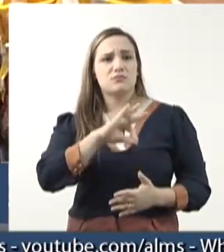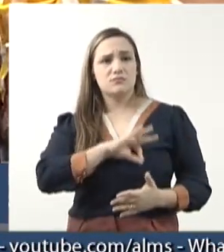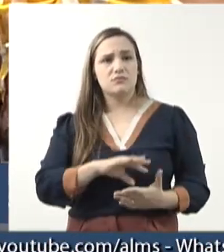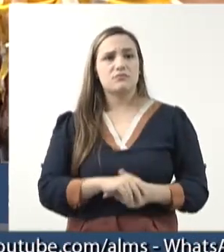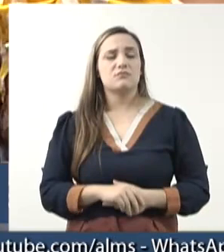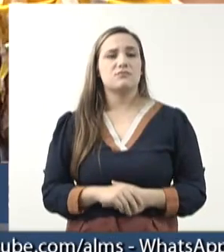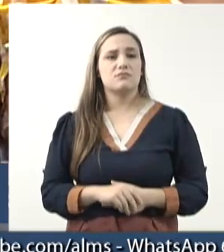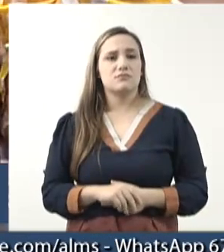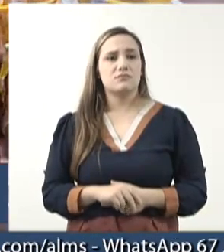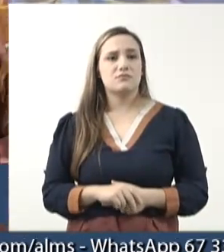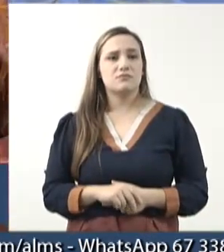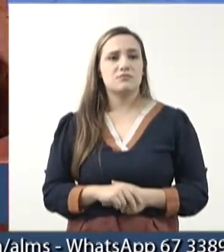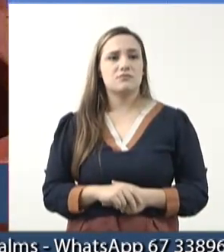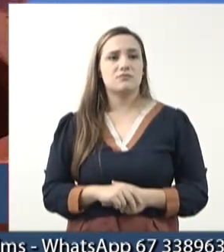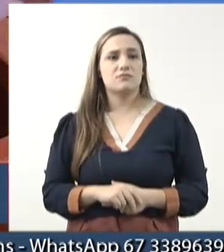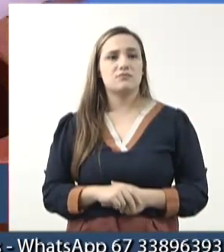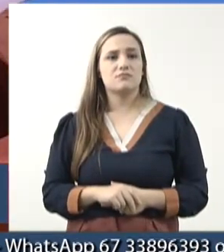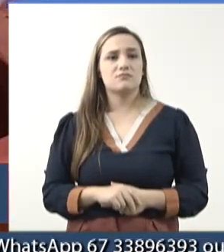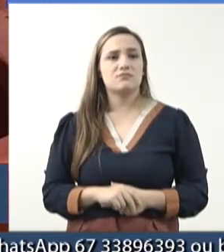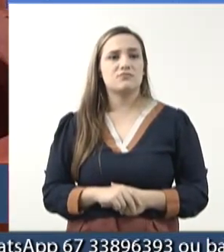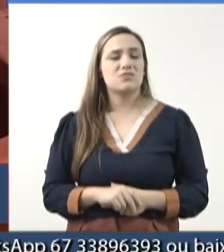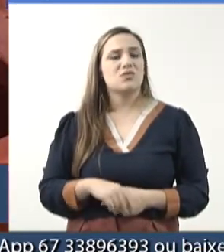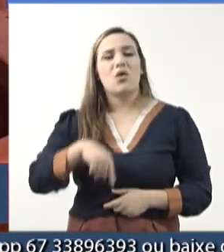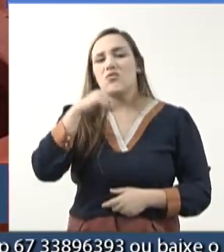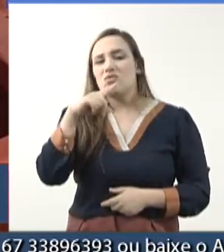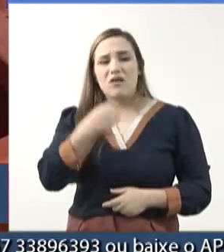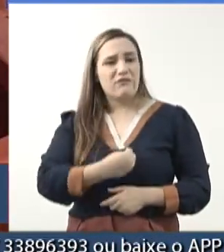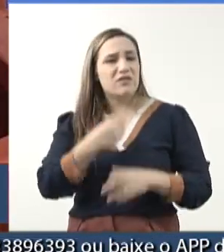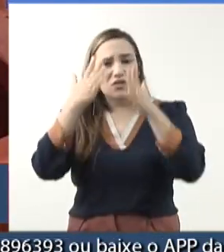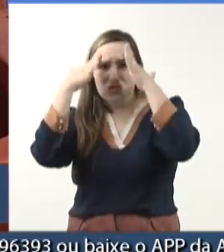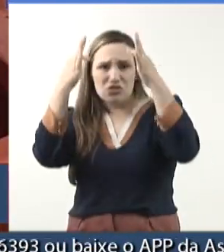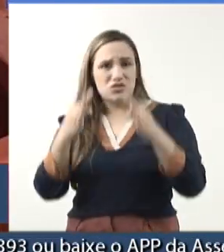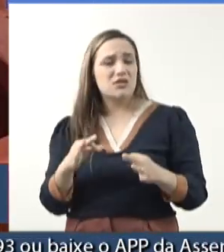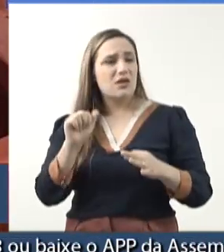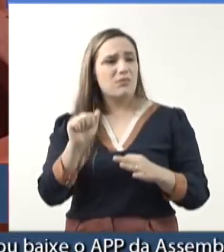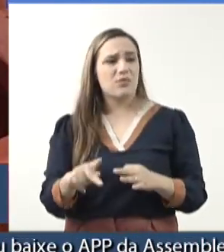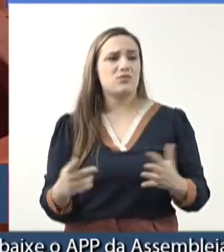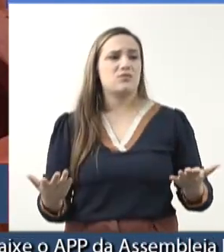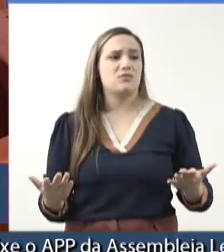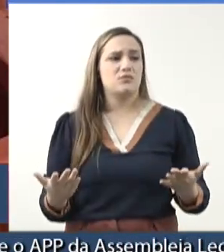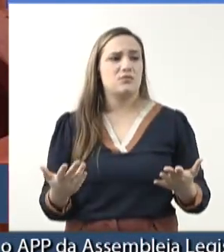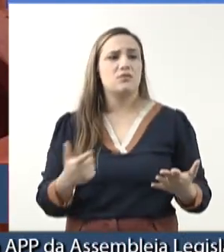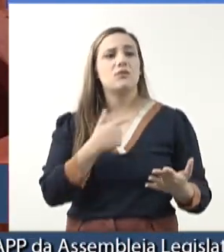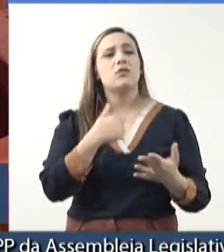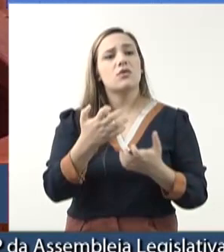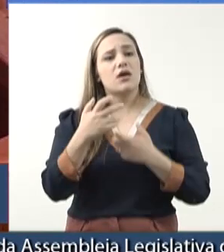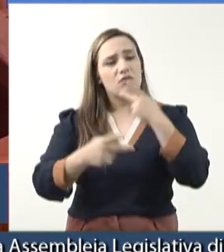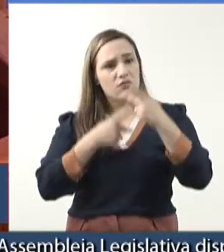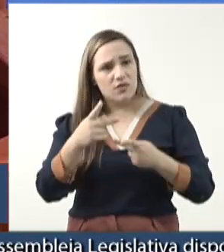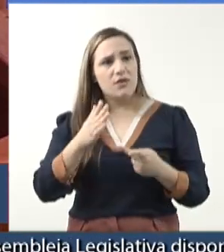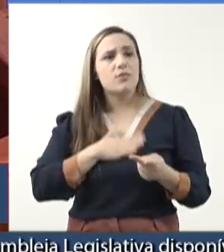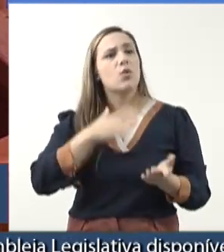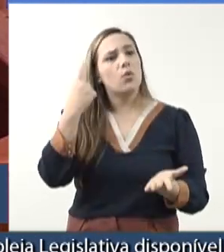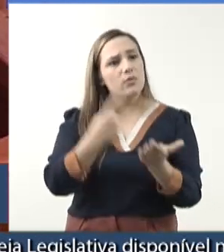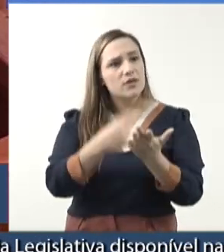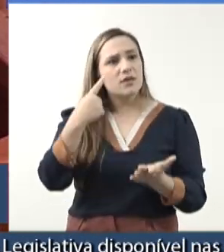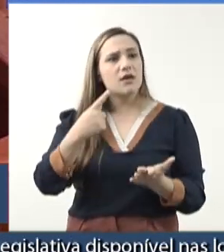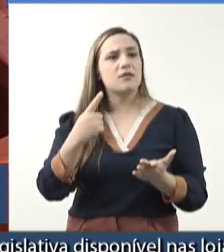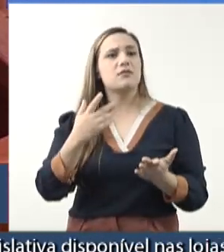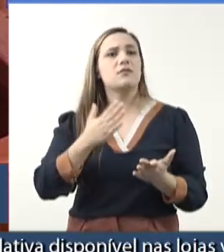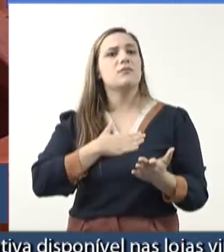que não permite a elas ter uma vida digna no processo de aposentadoria. Então, por isso eu quero dizer aqui o meu compromisso, a